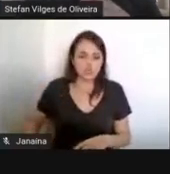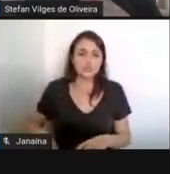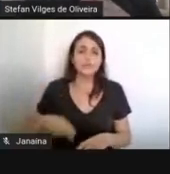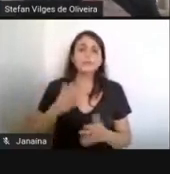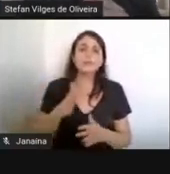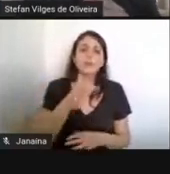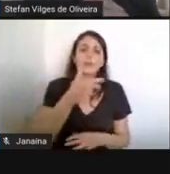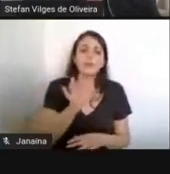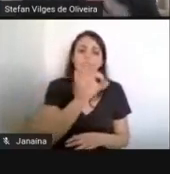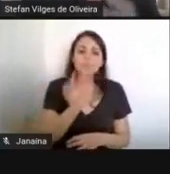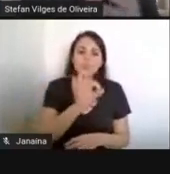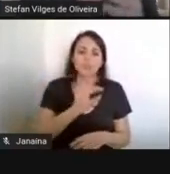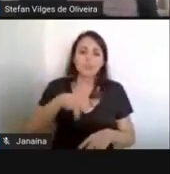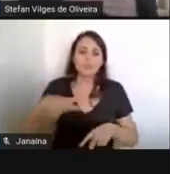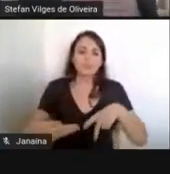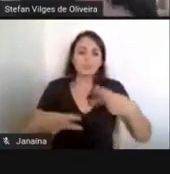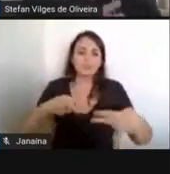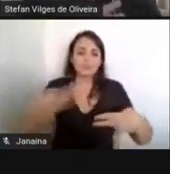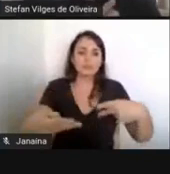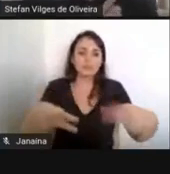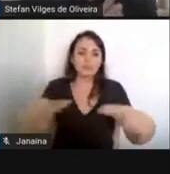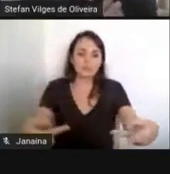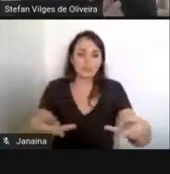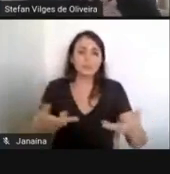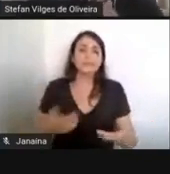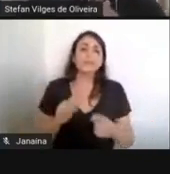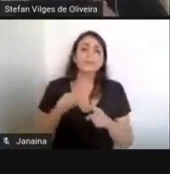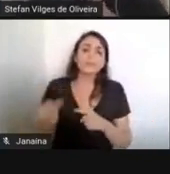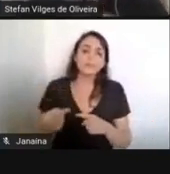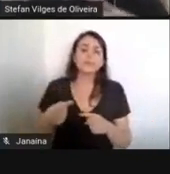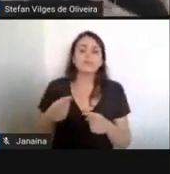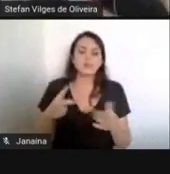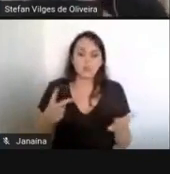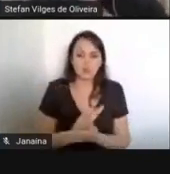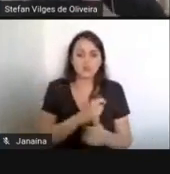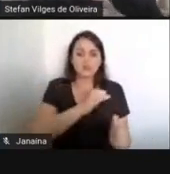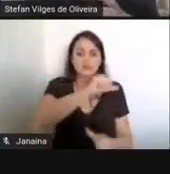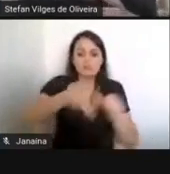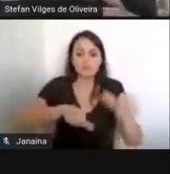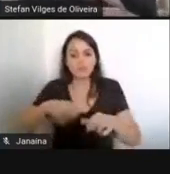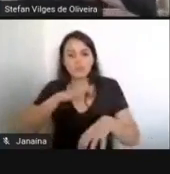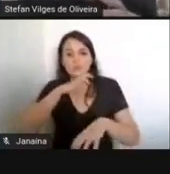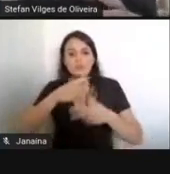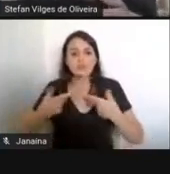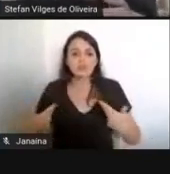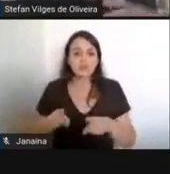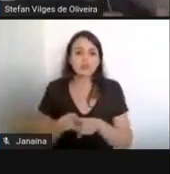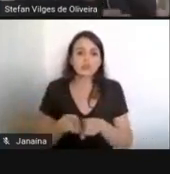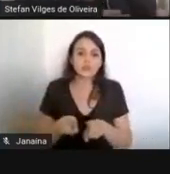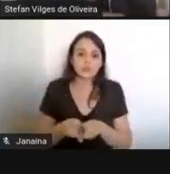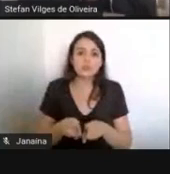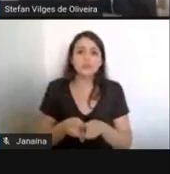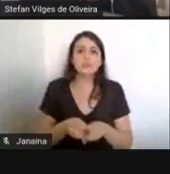10%. Após a SARS, nós tivemos outro escape zoonótico da MERS, que era também